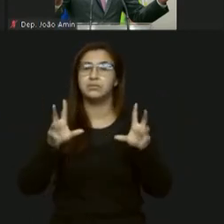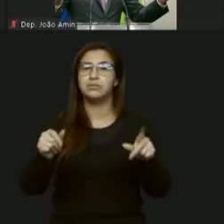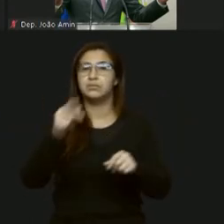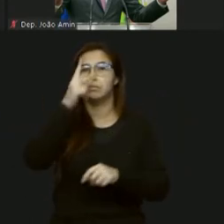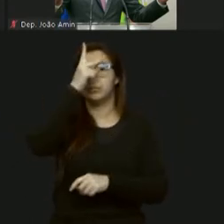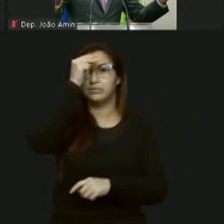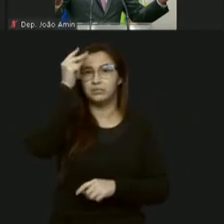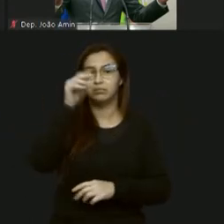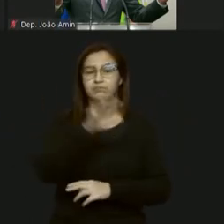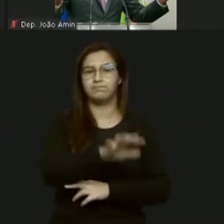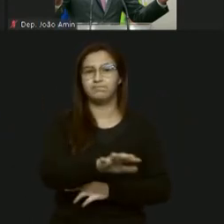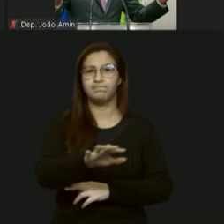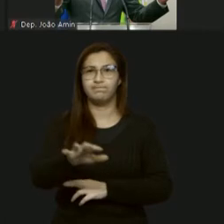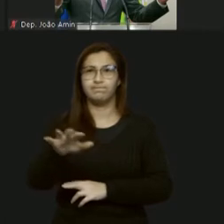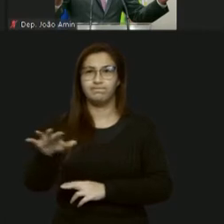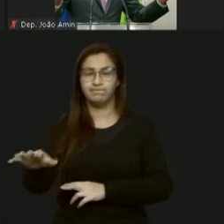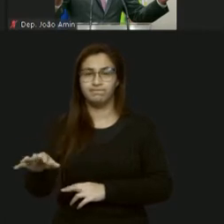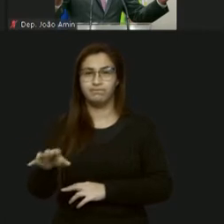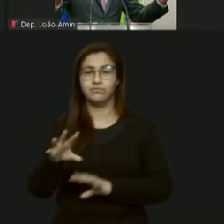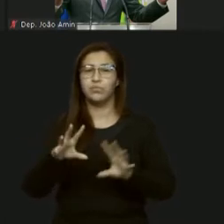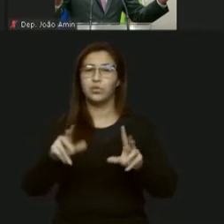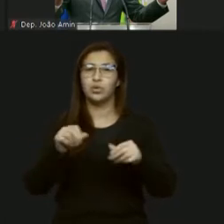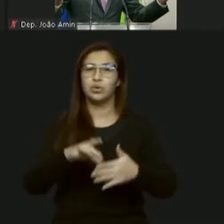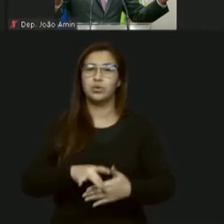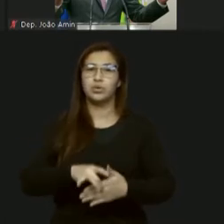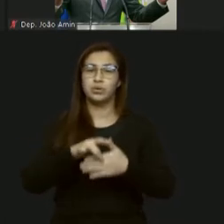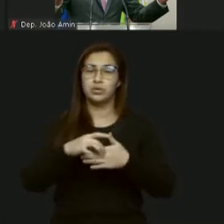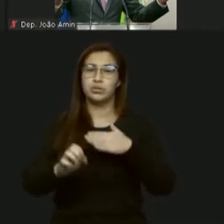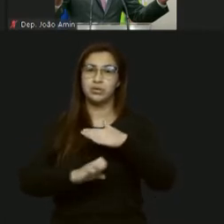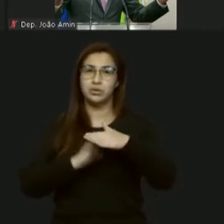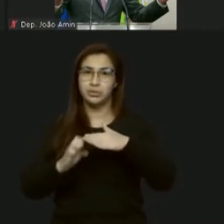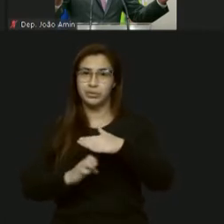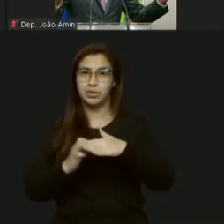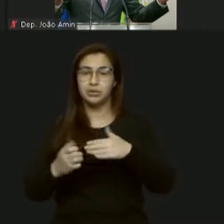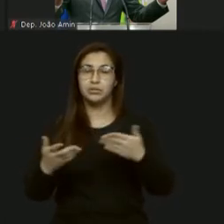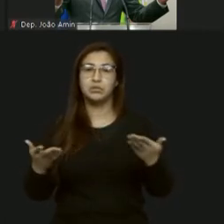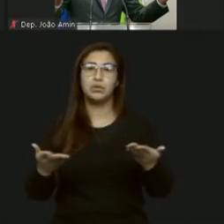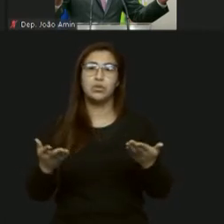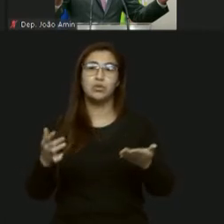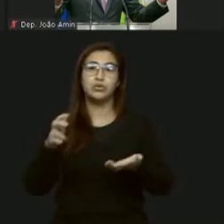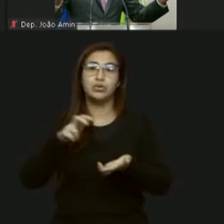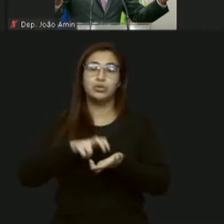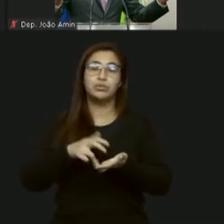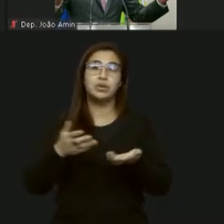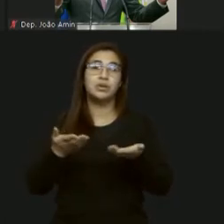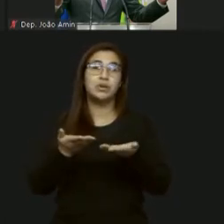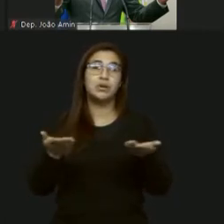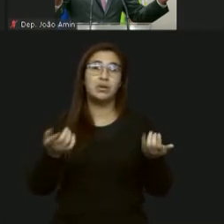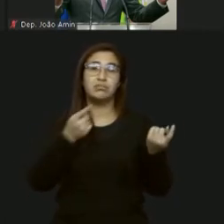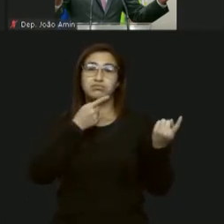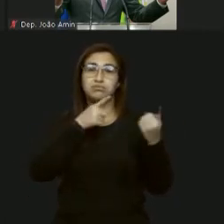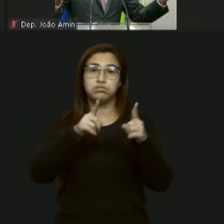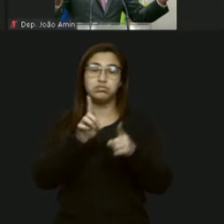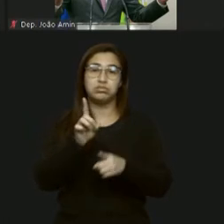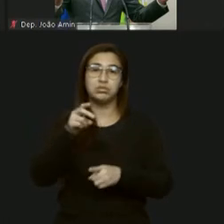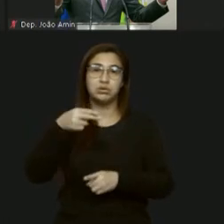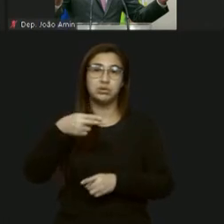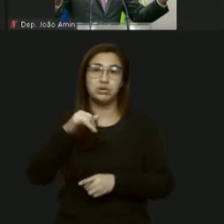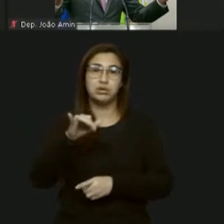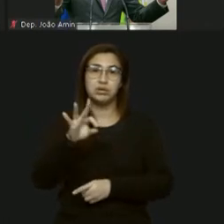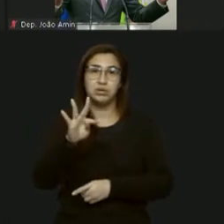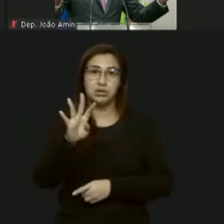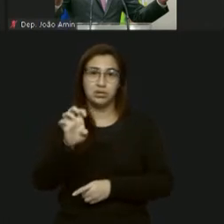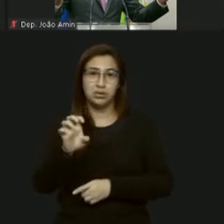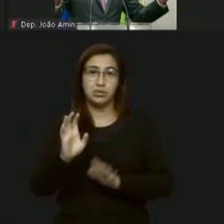dessa região e todas as lideranças empresariais que, por sinal, hoje, na manhã de hoje, manifestam seu repúdio ao DENIT. Né? Acabou de sair